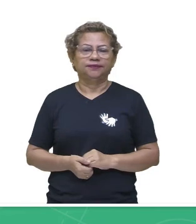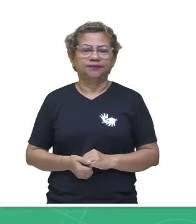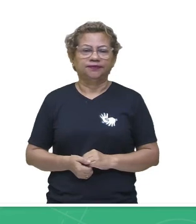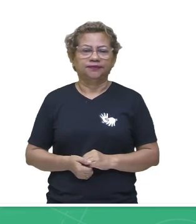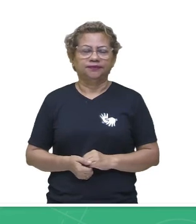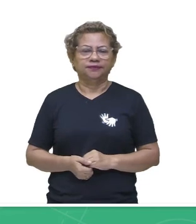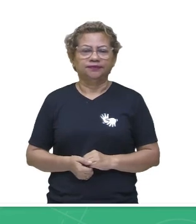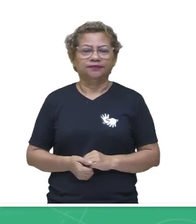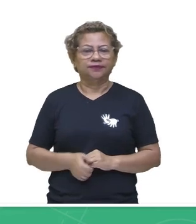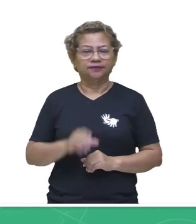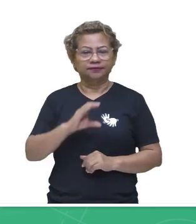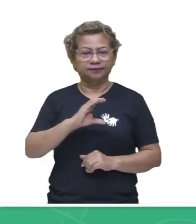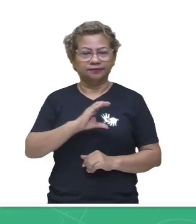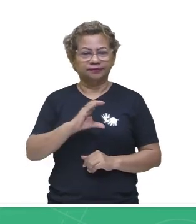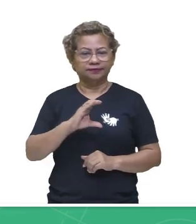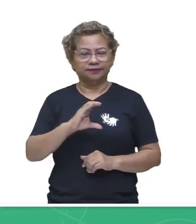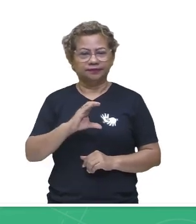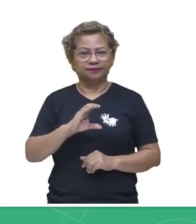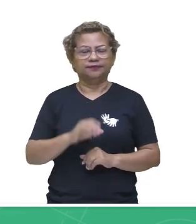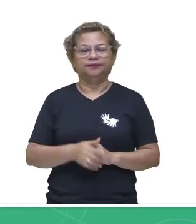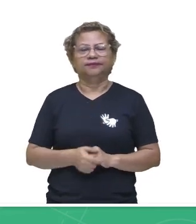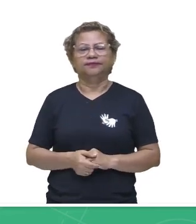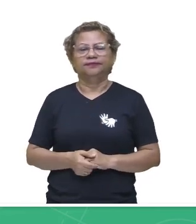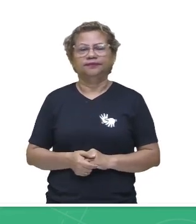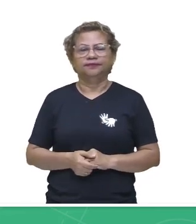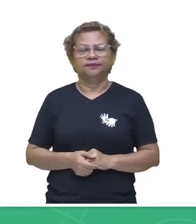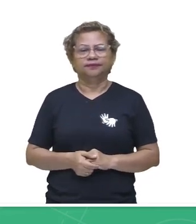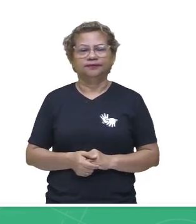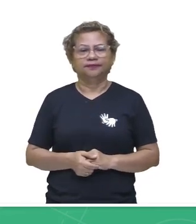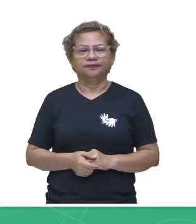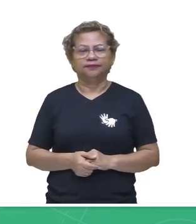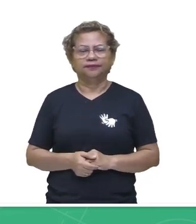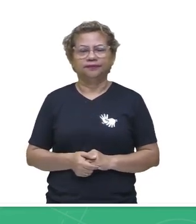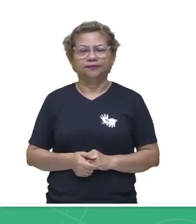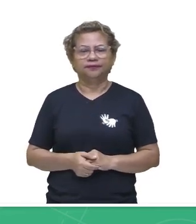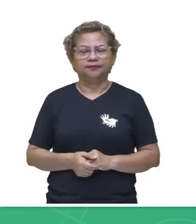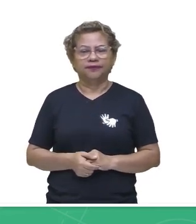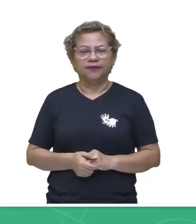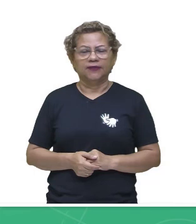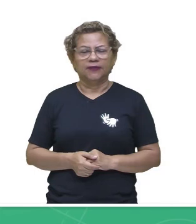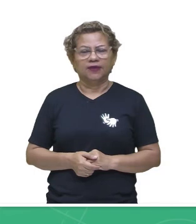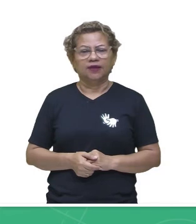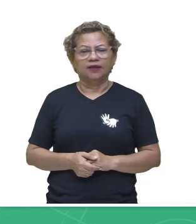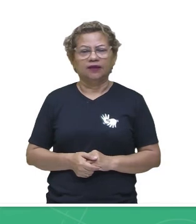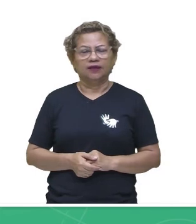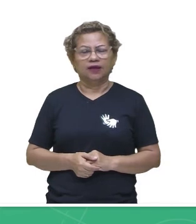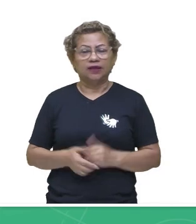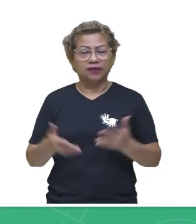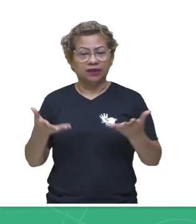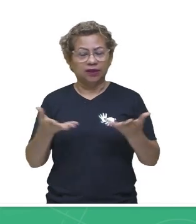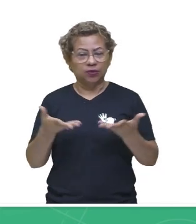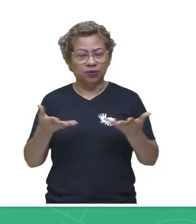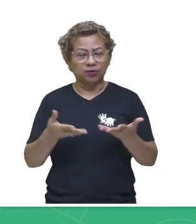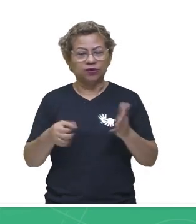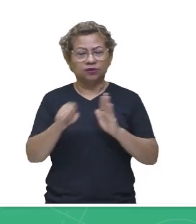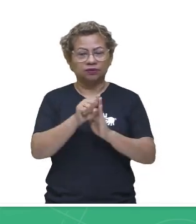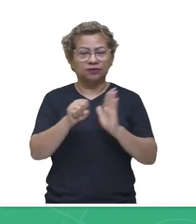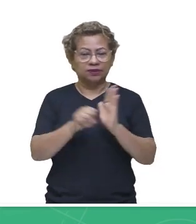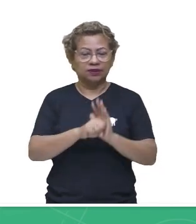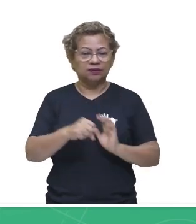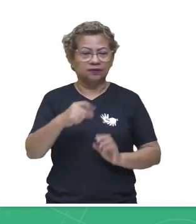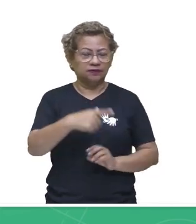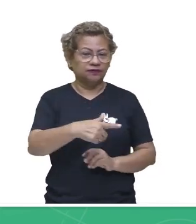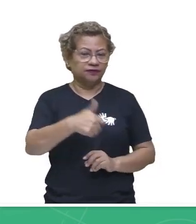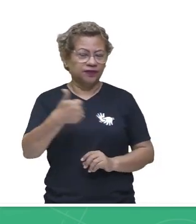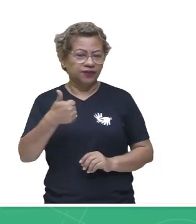Porque, se nós observarmos, até hoje, em pleno século XXI, quem